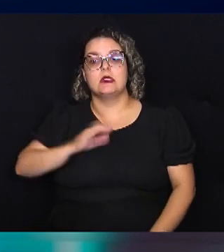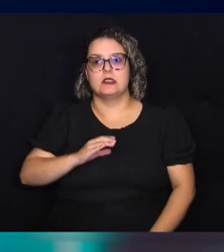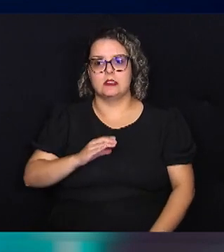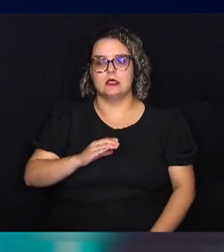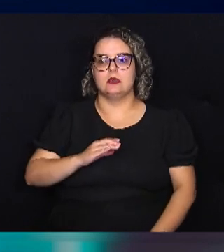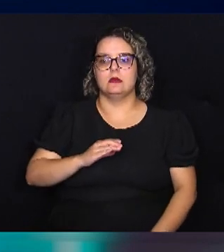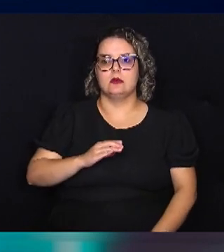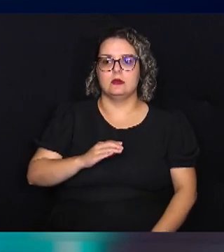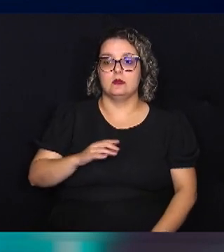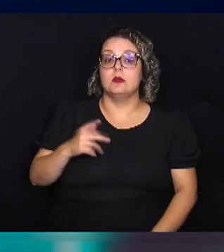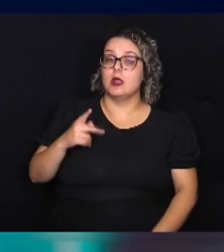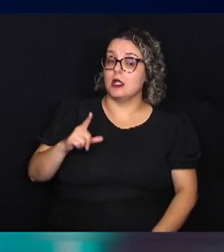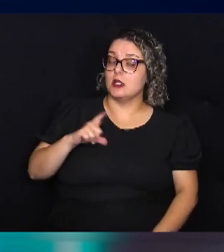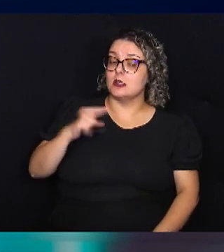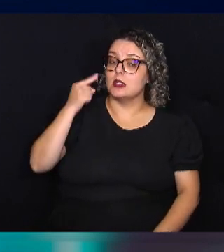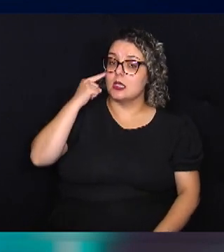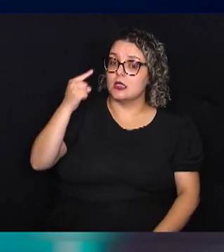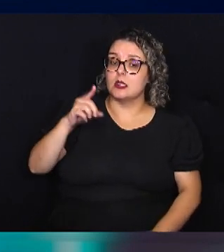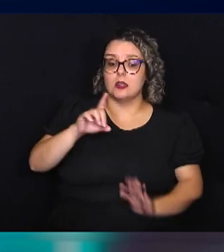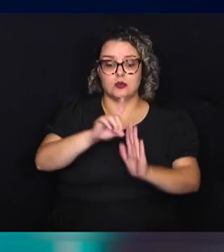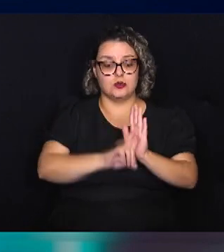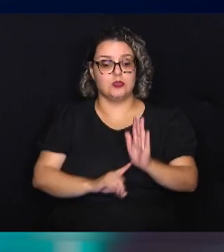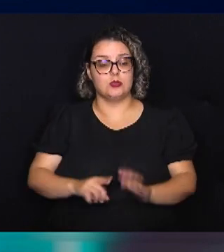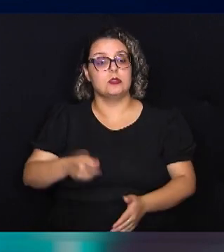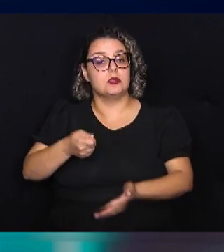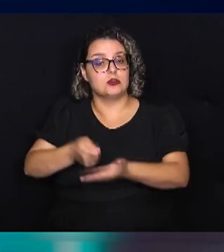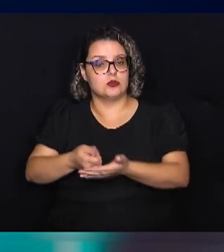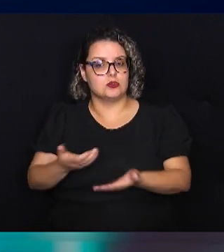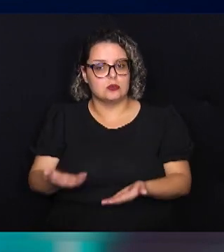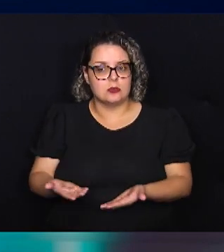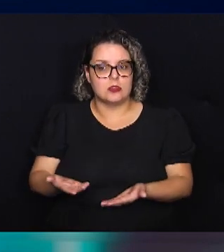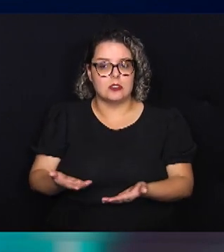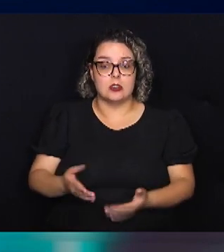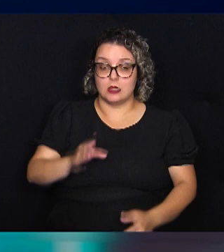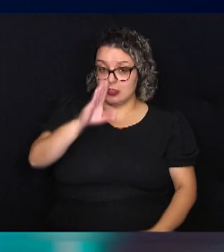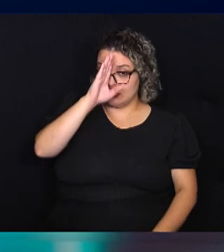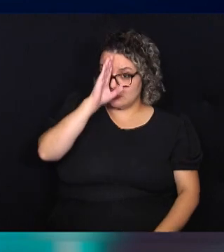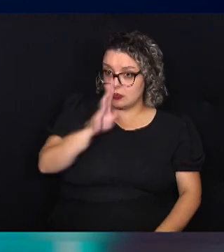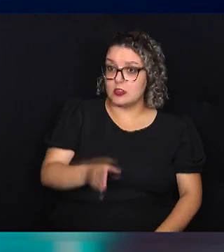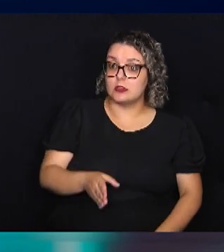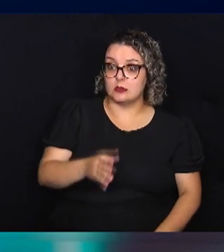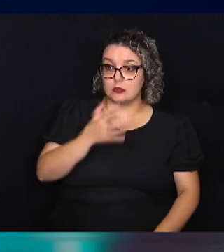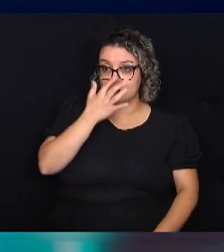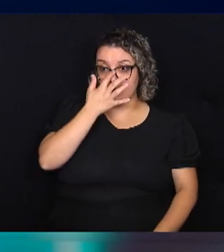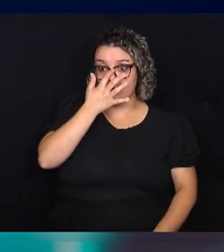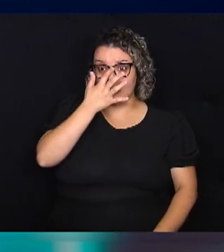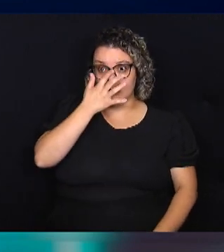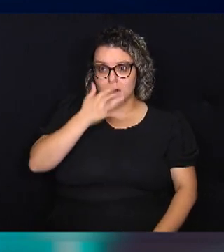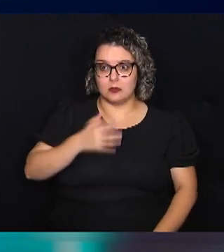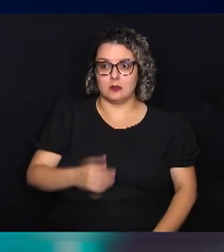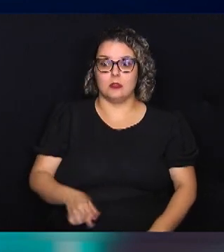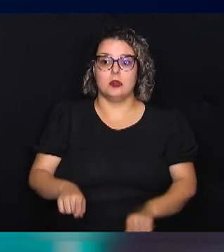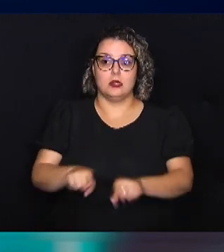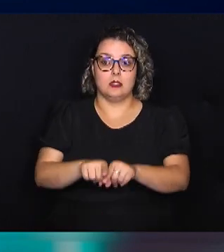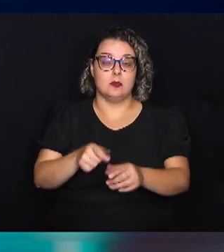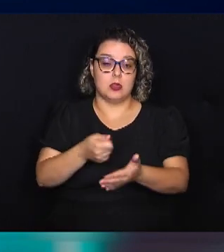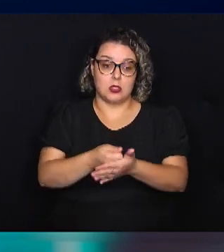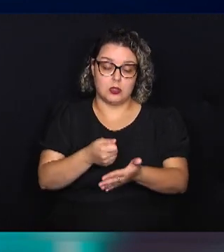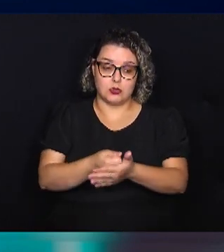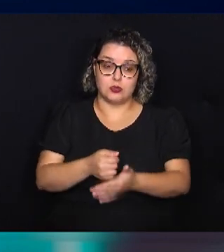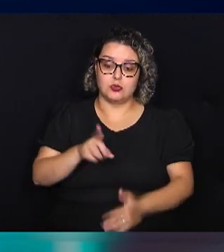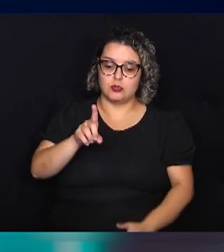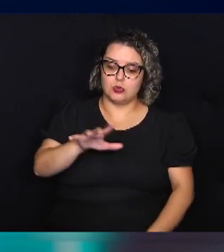Para que ele tenha ideia dos seus direitos, dos seus deveres e, principalmente, que ele cobre que os